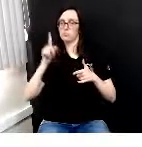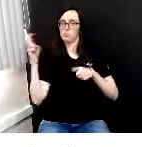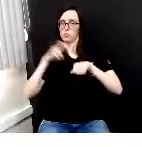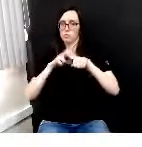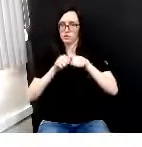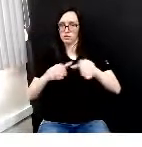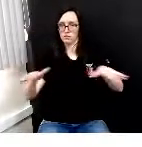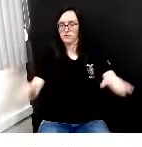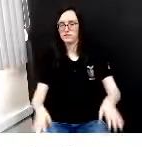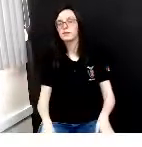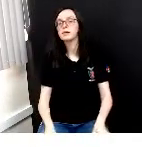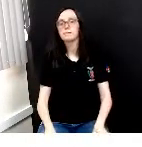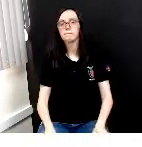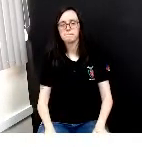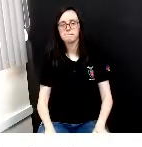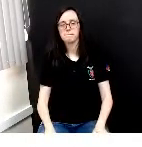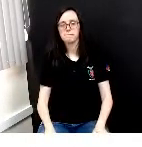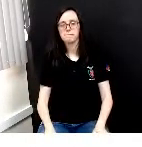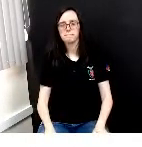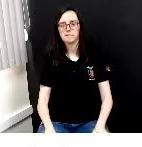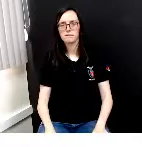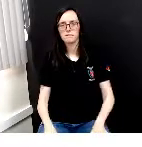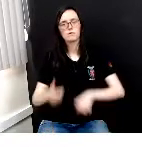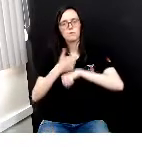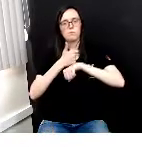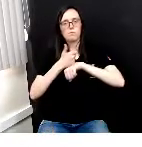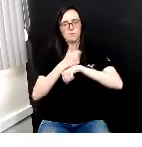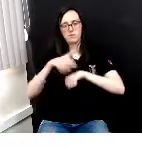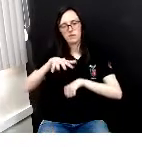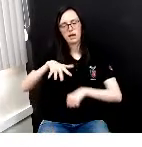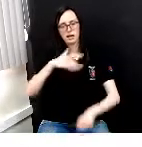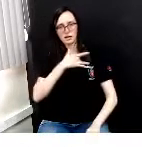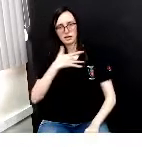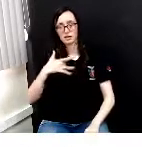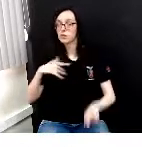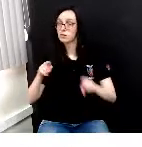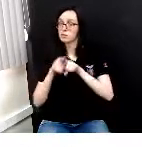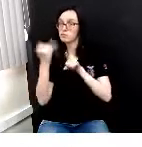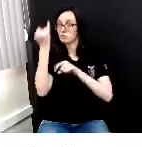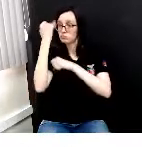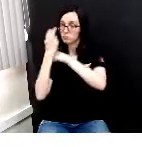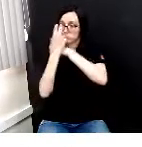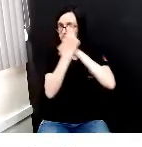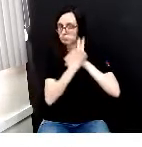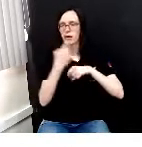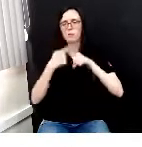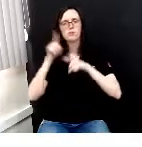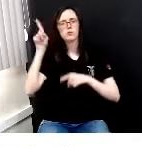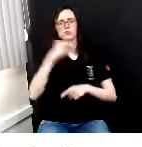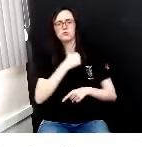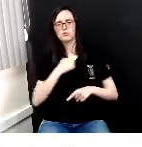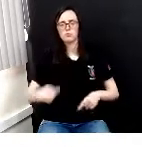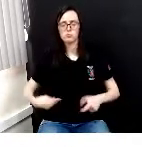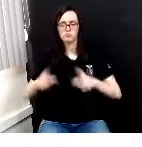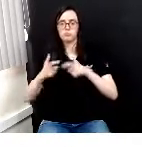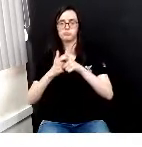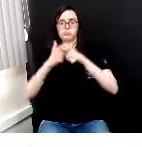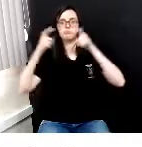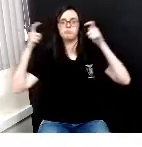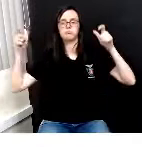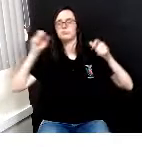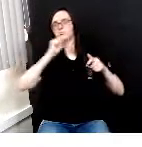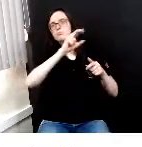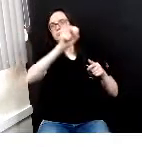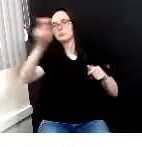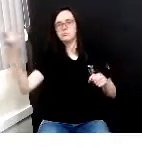coronavírus. Os profissionais de saúde também devem se proteger, pois na China houve um aumento do contágio